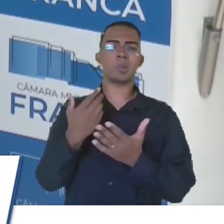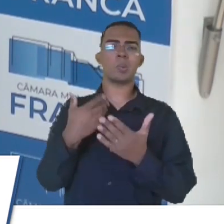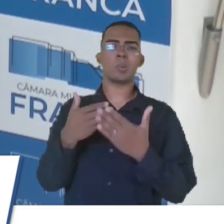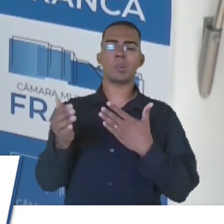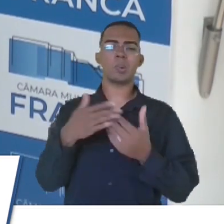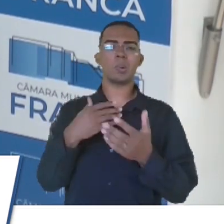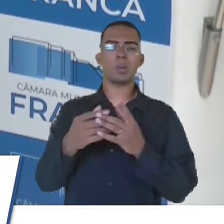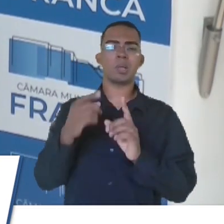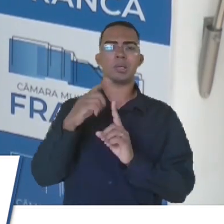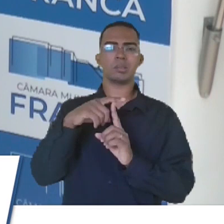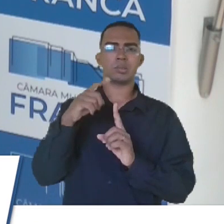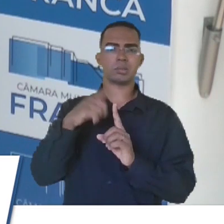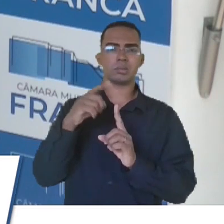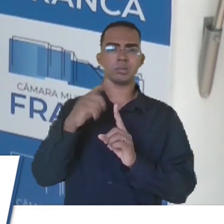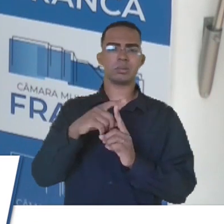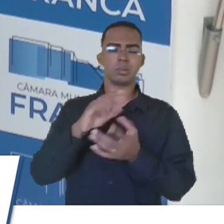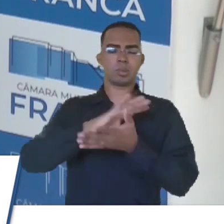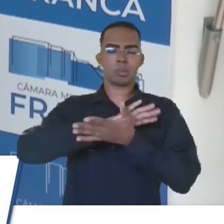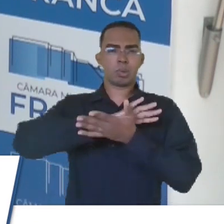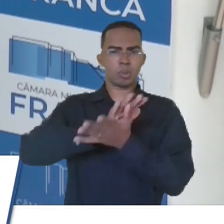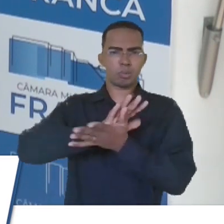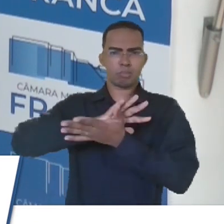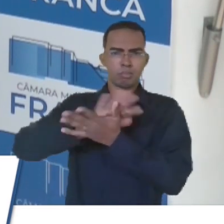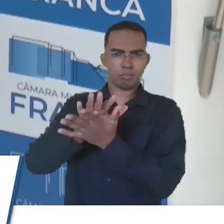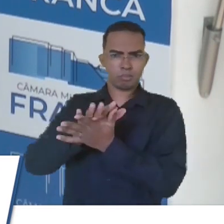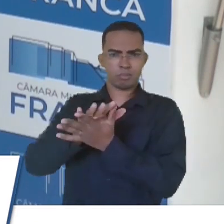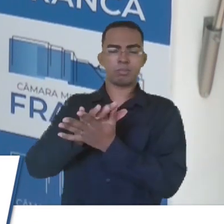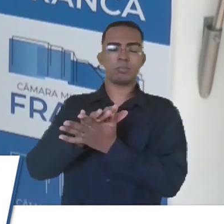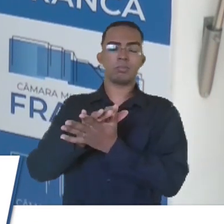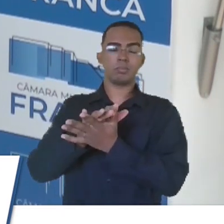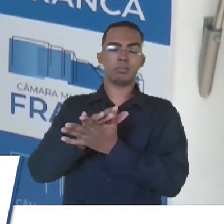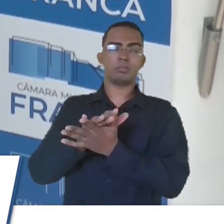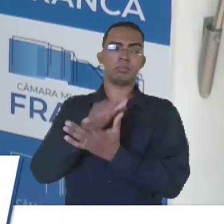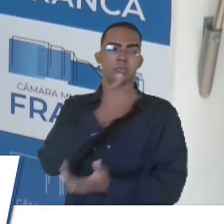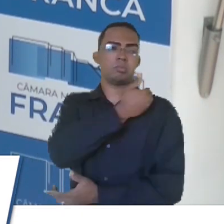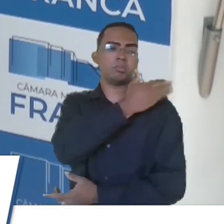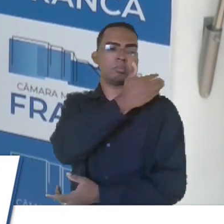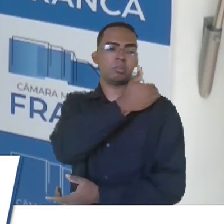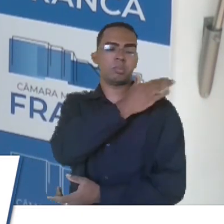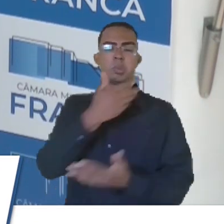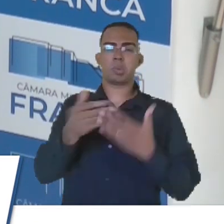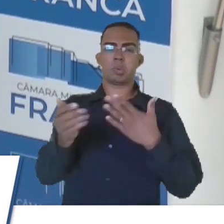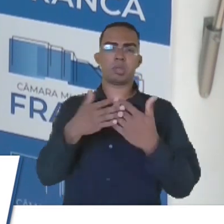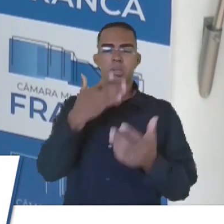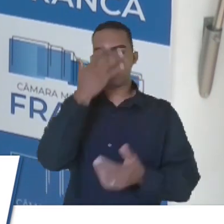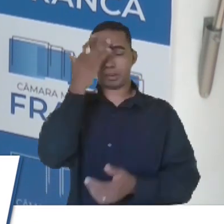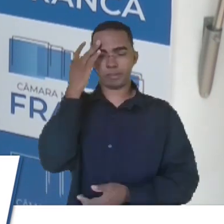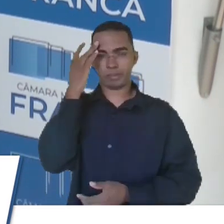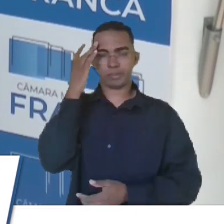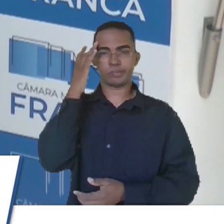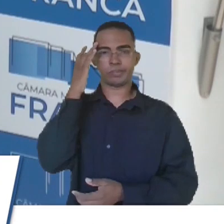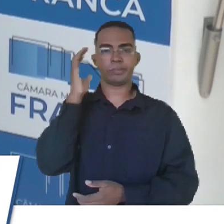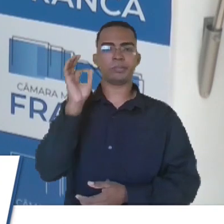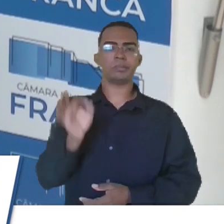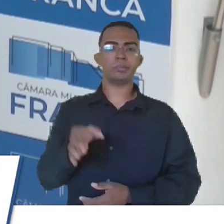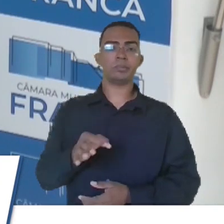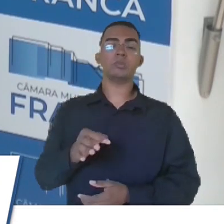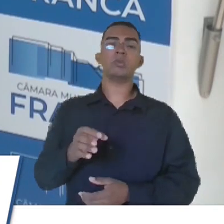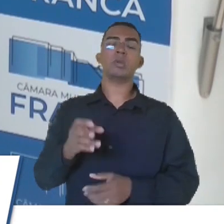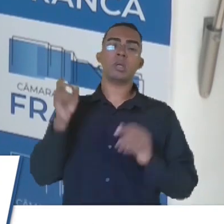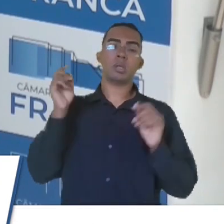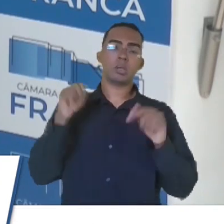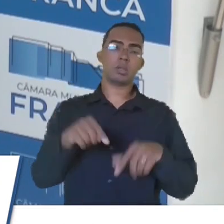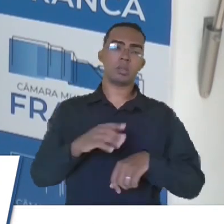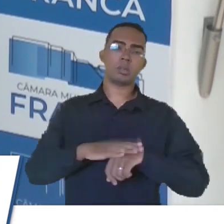tipo de preconceito, seja lá por quem for, né? Então fica aqui